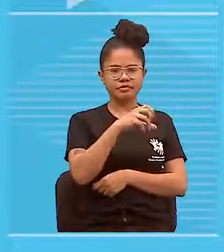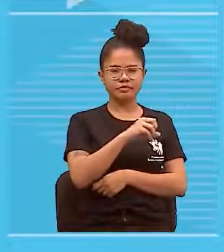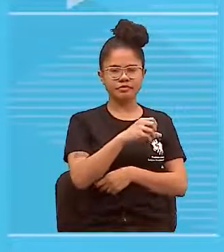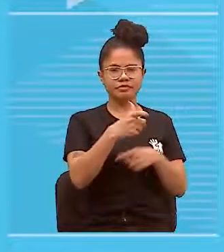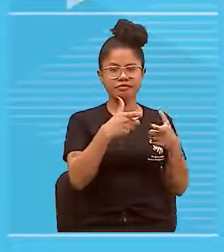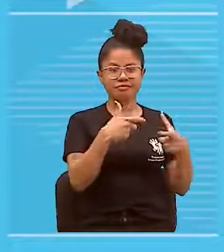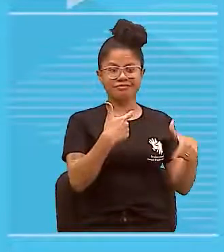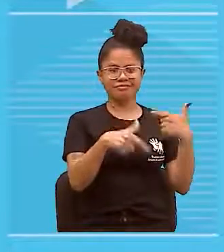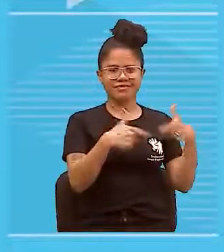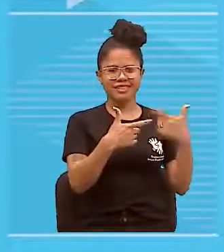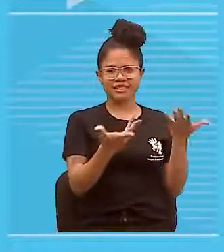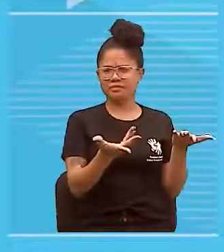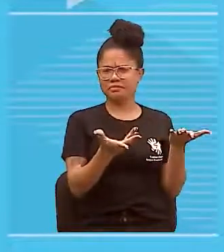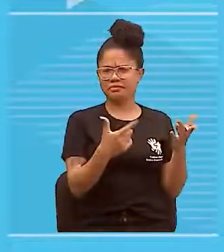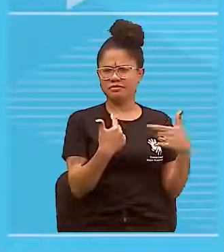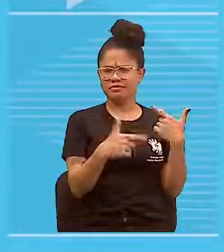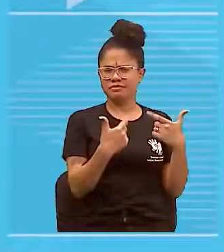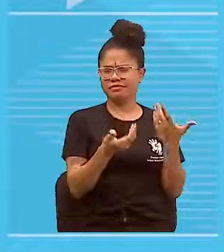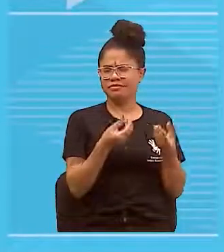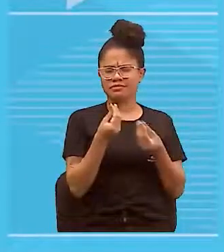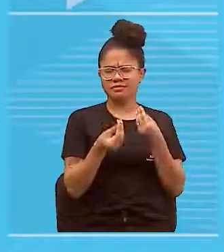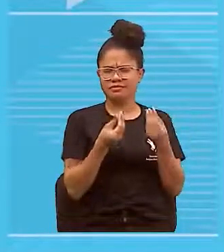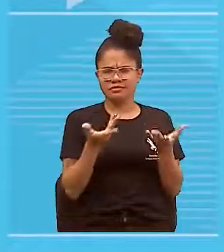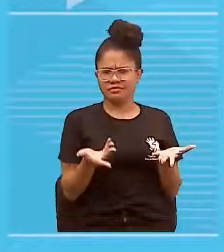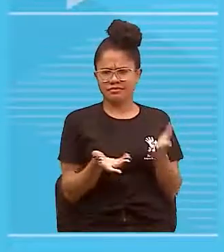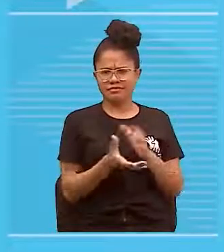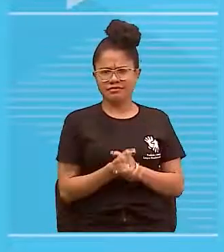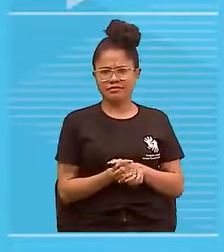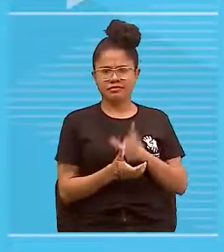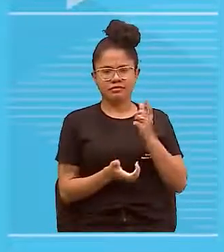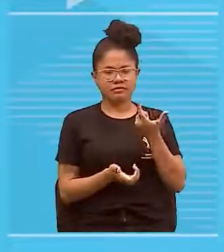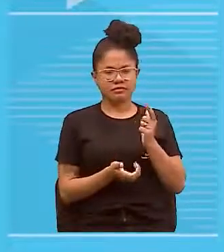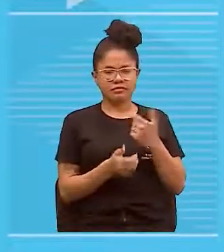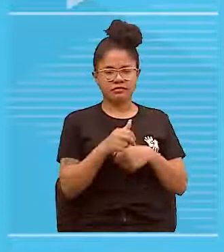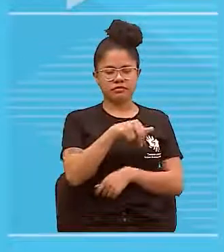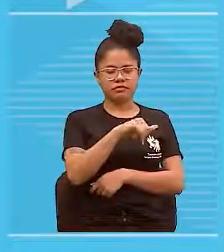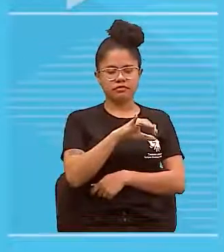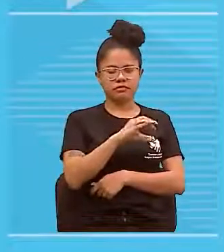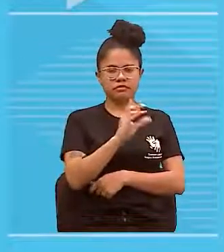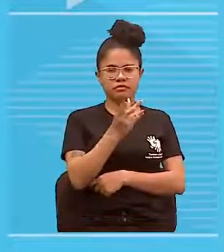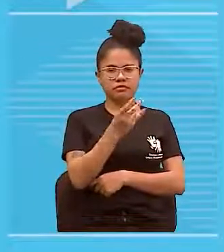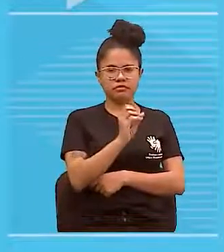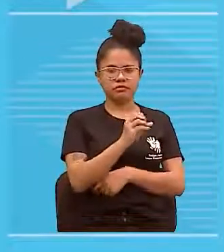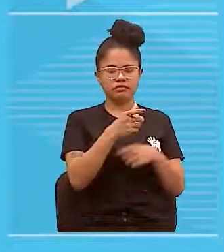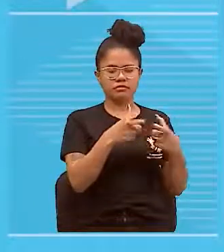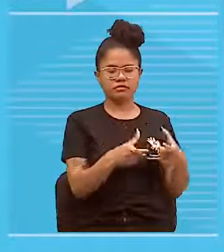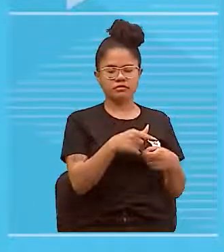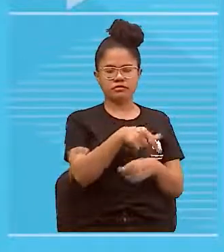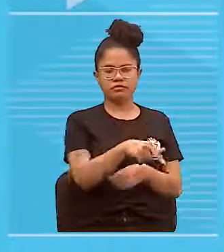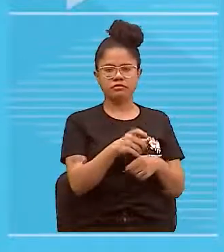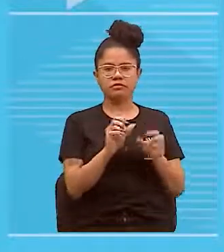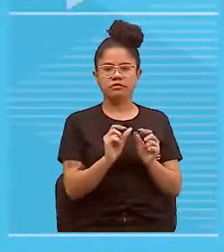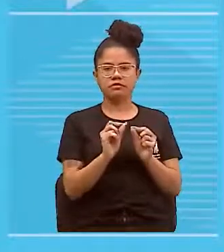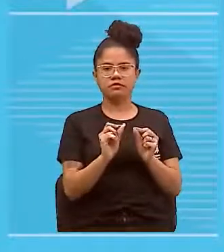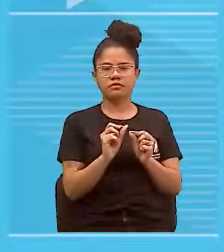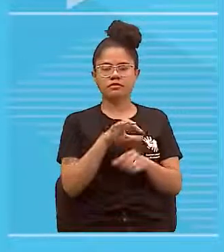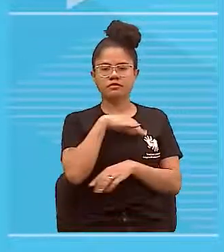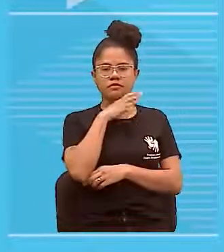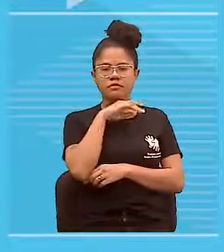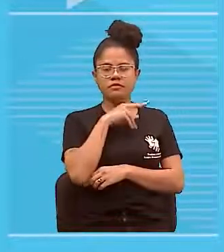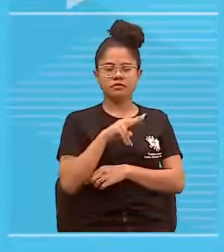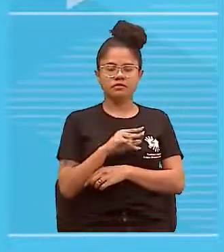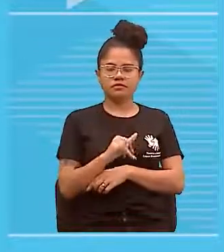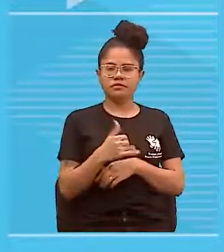planta. Que profissão, rapaz? Não tem negócio de profissão aqui, não. O nicho, ele vai ser um papel que essa espécie vai desempenhar